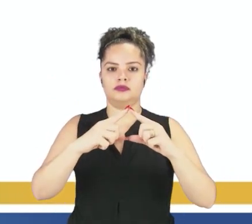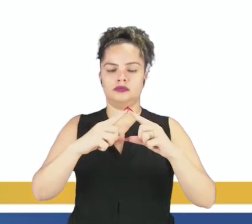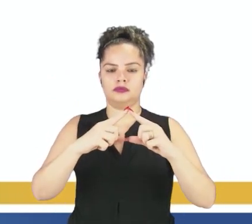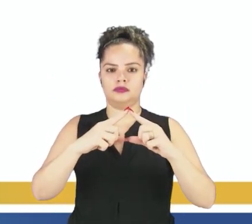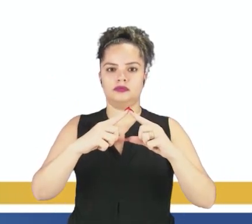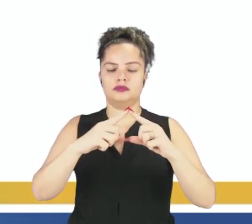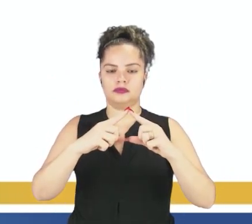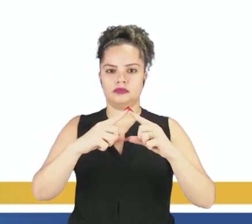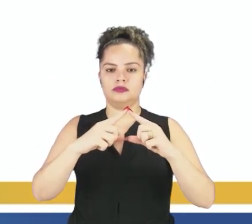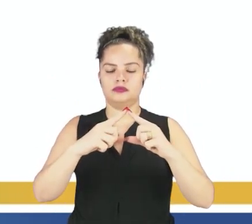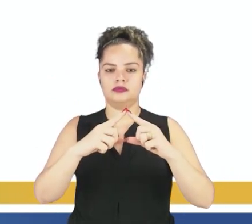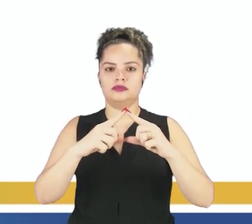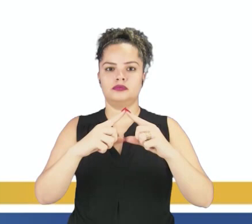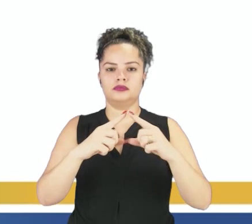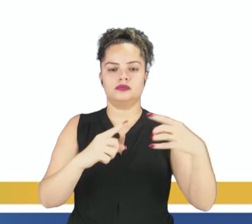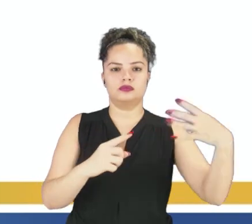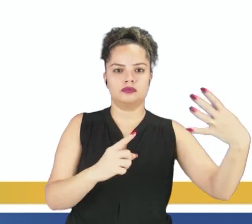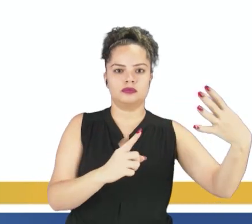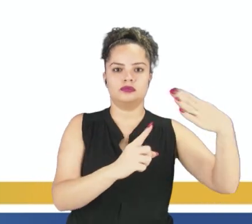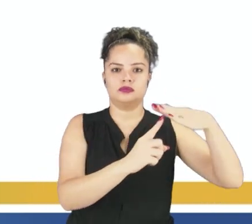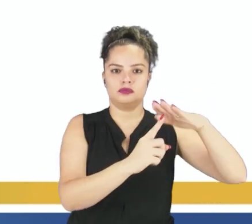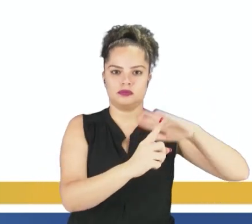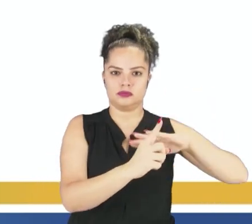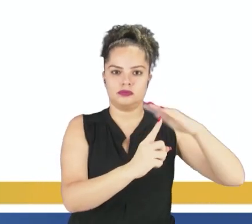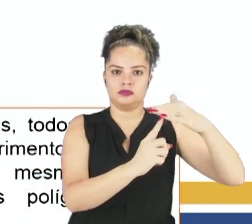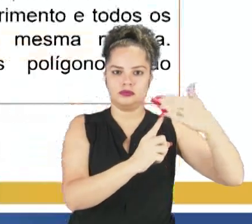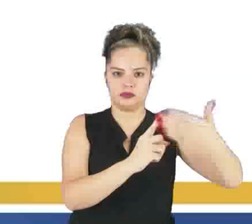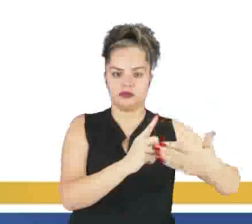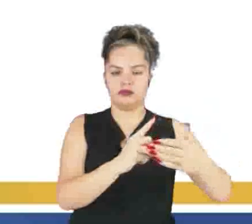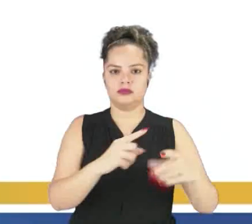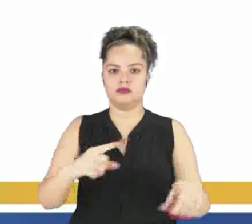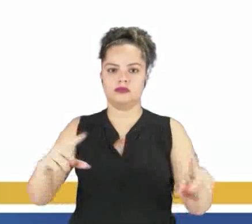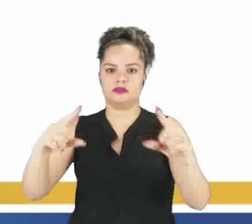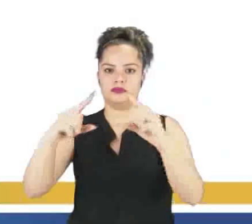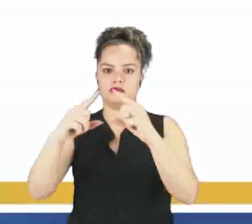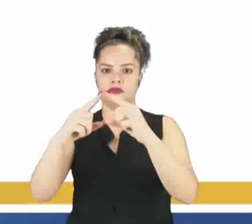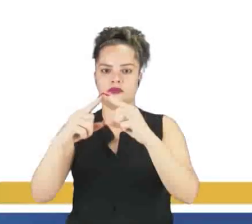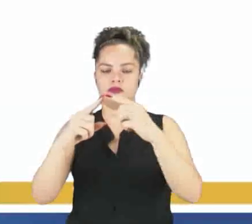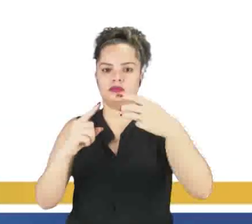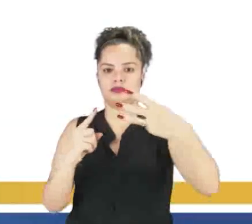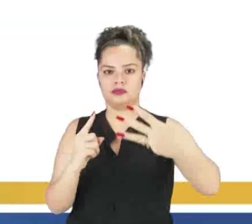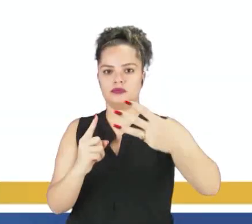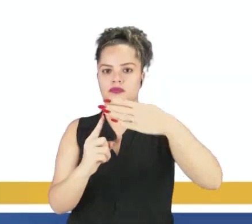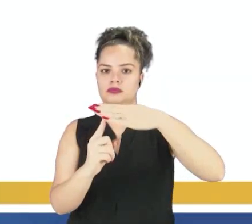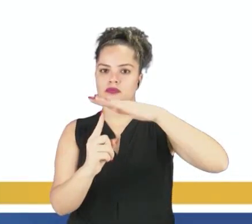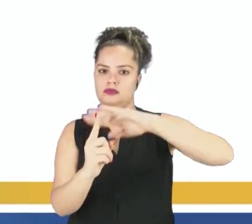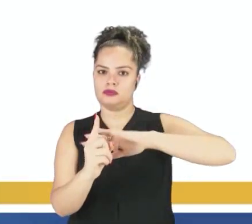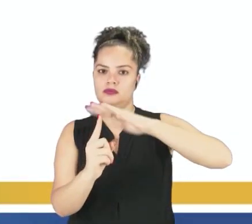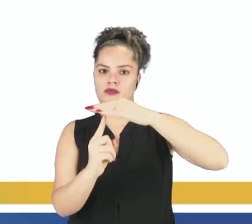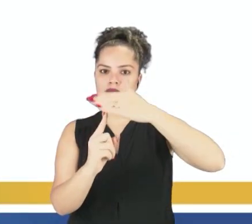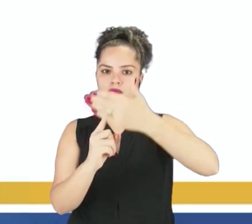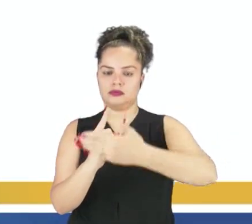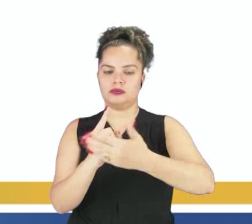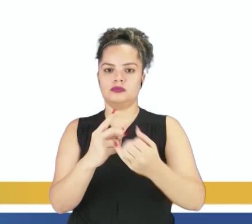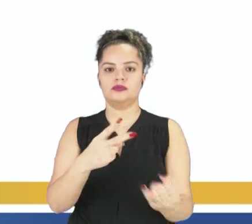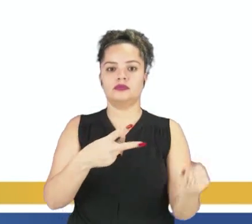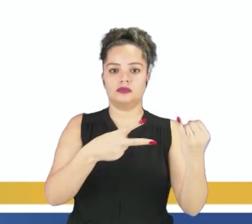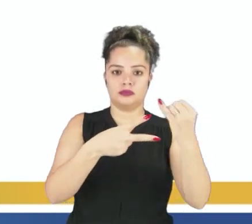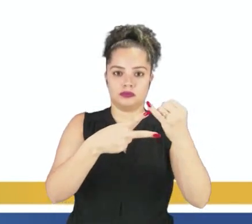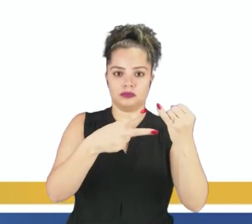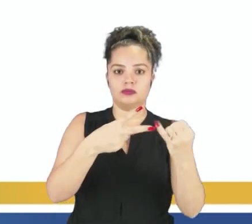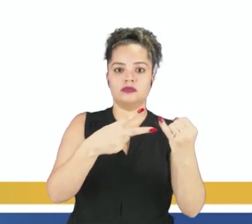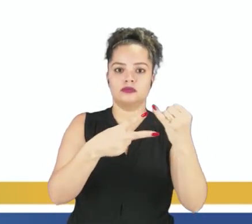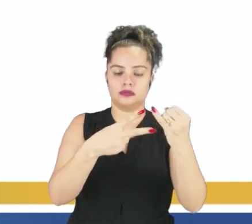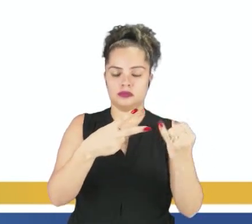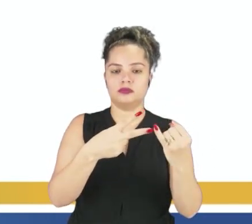com 3 lados, um triângulo, certo? Agora, observe aí, ó. Em cada um desses polígonos, todos os lados